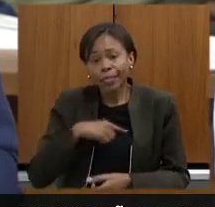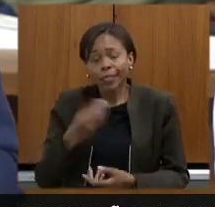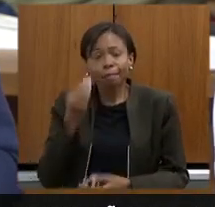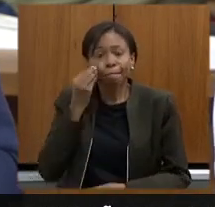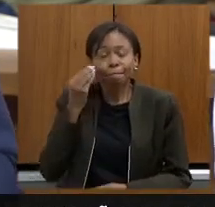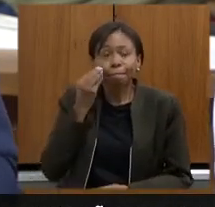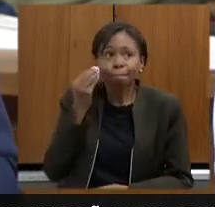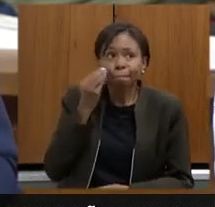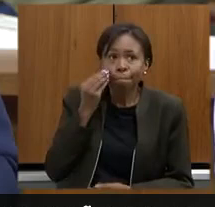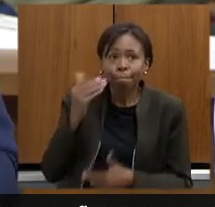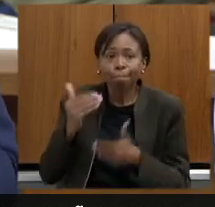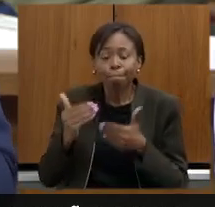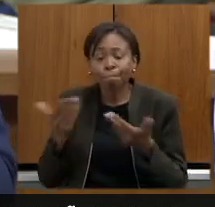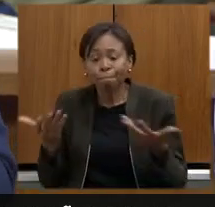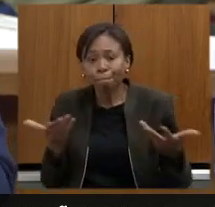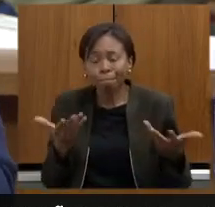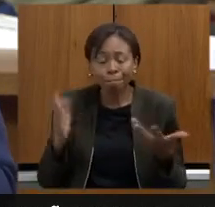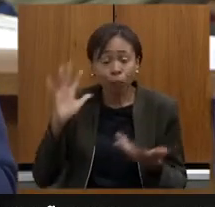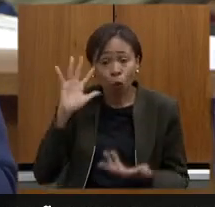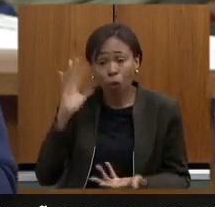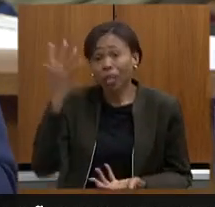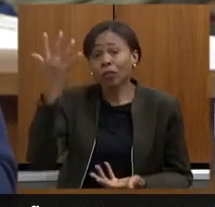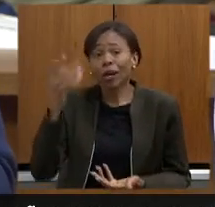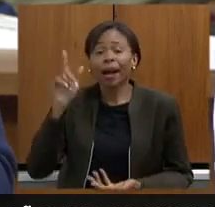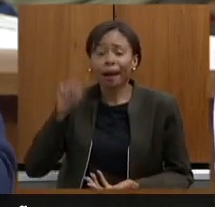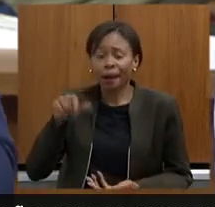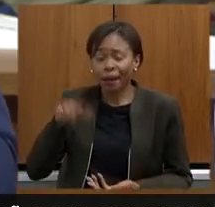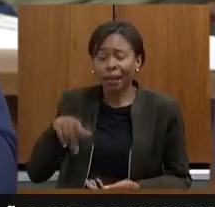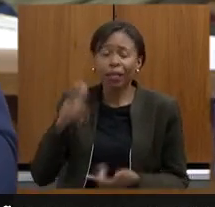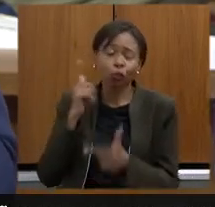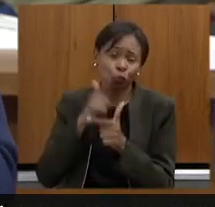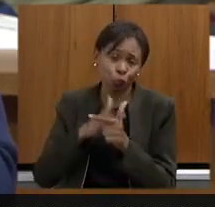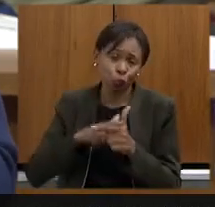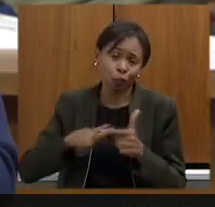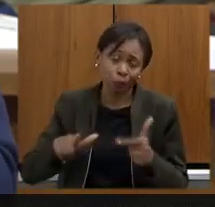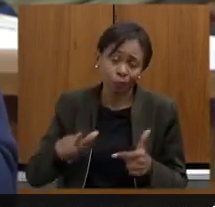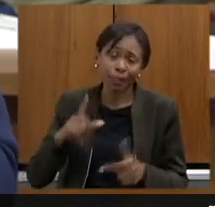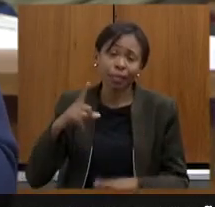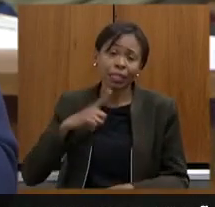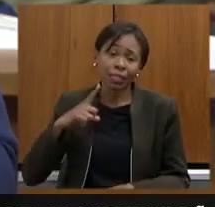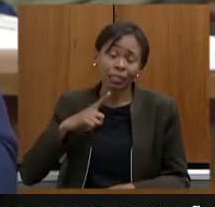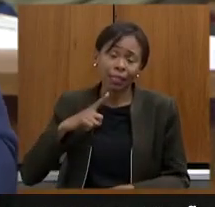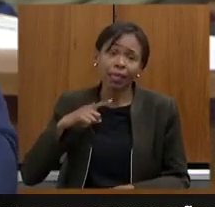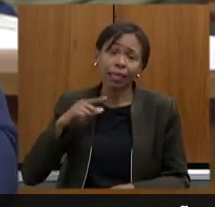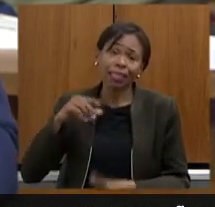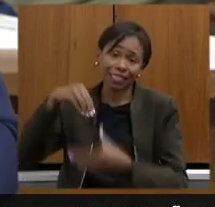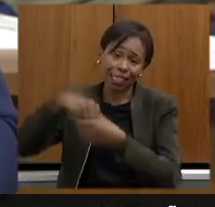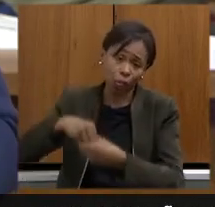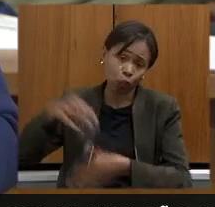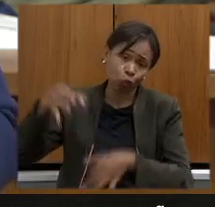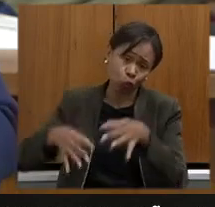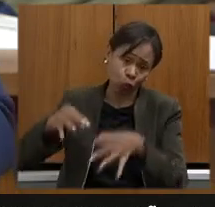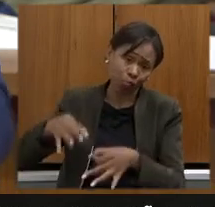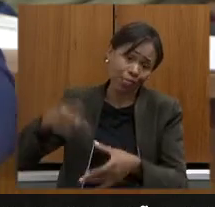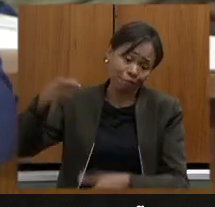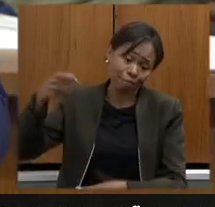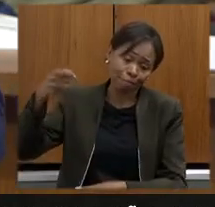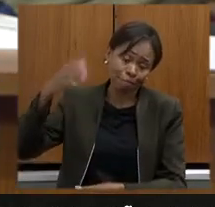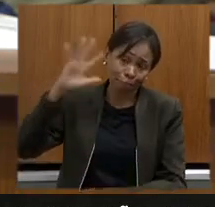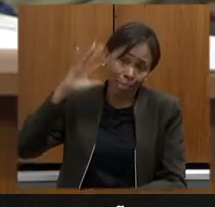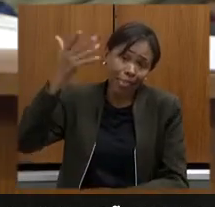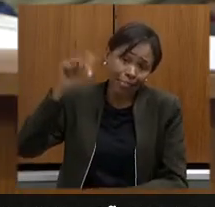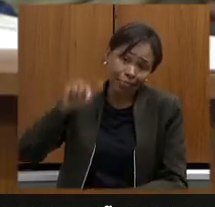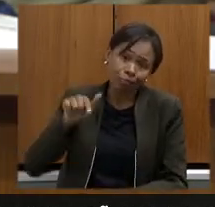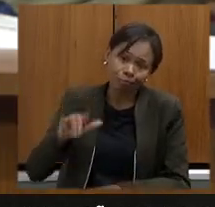de uma construção de uma solução gente sabe que essa é uma questão que envolve inclusive uma decisão judicial né Então